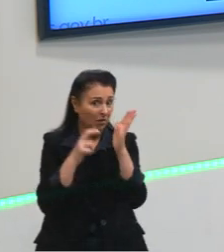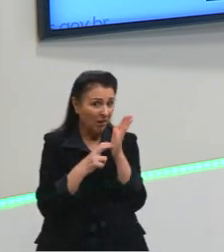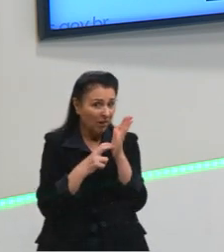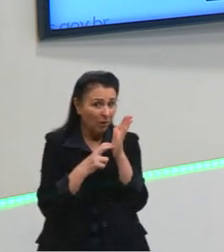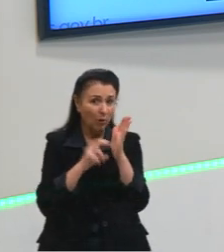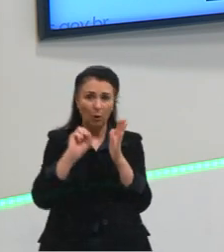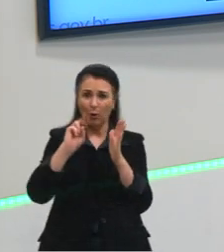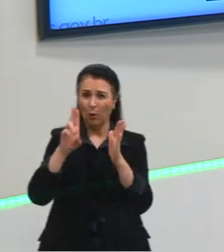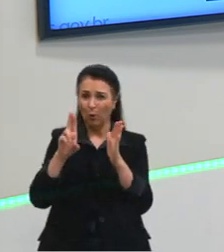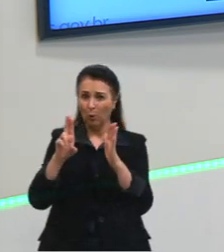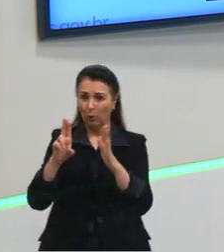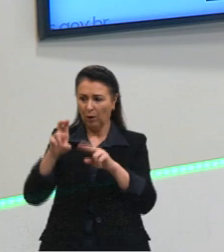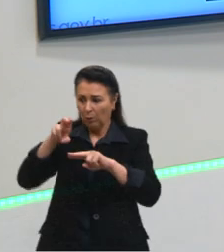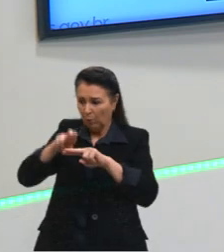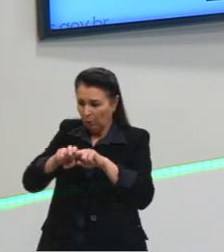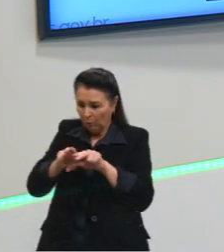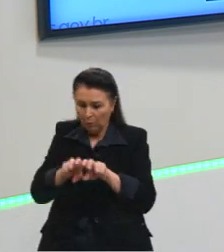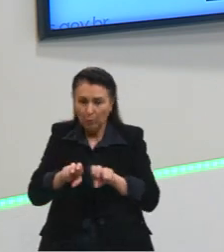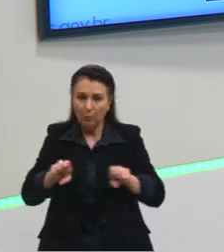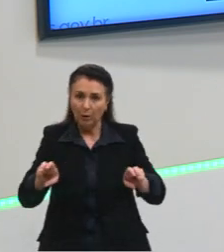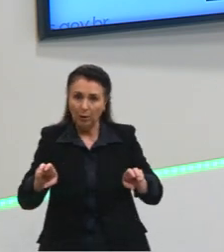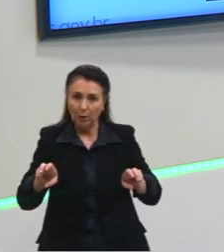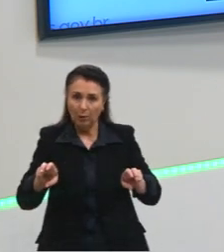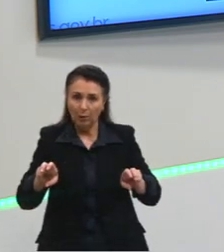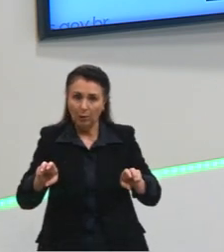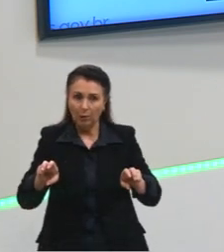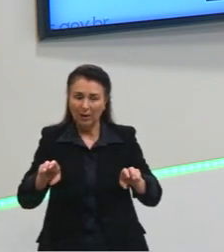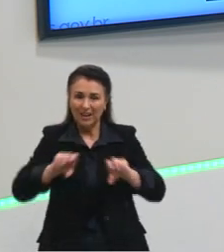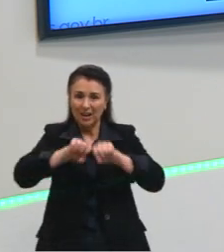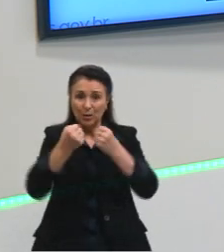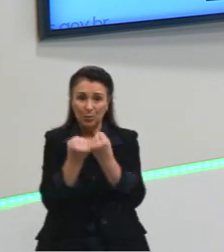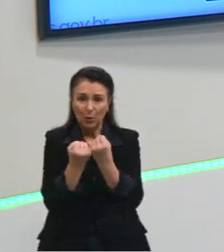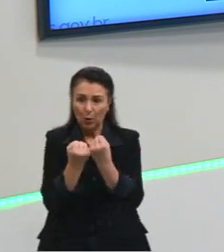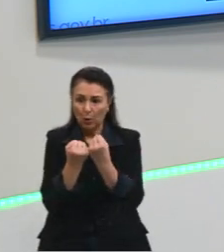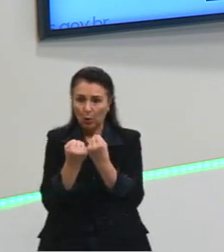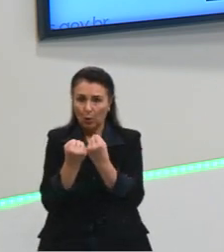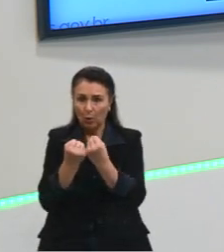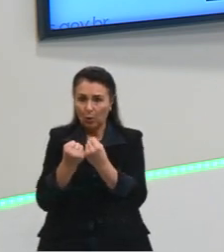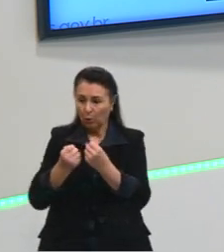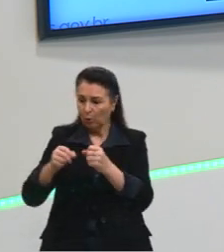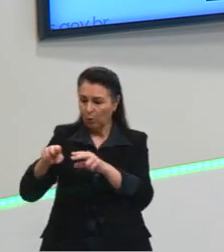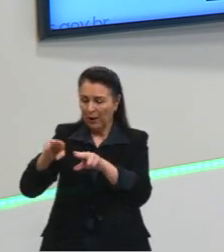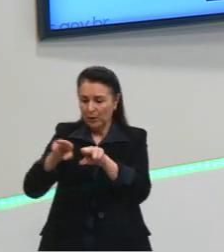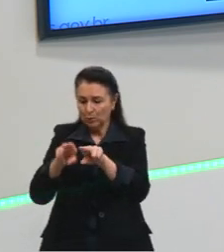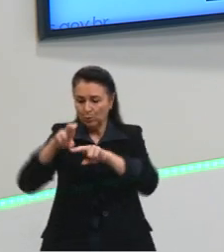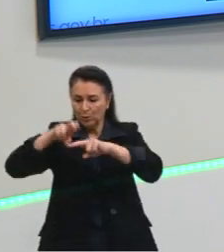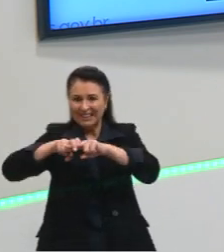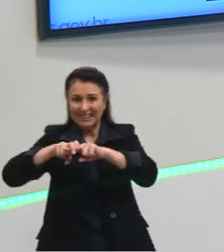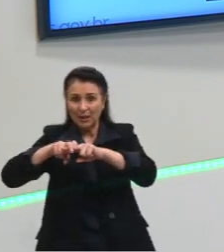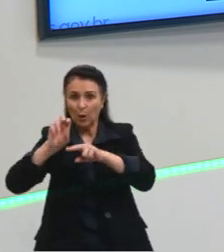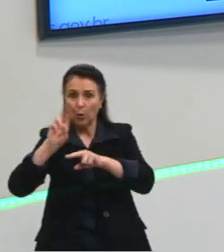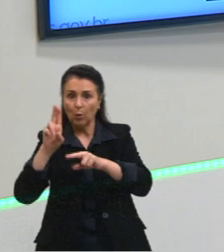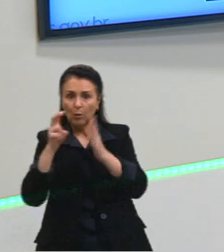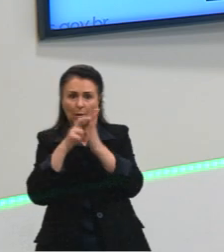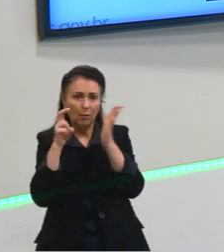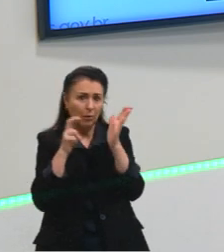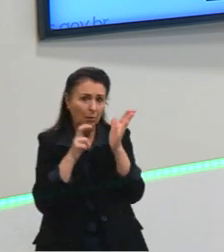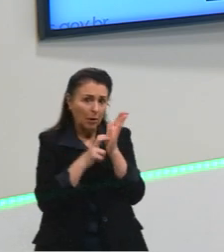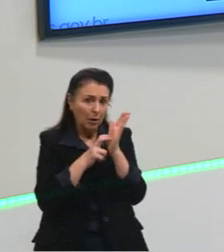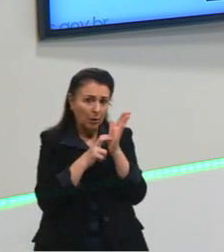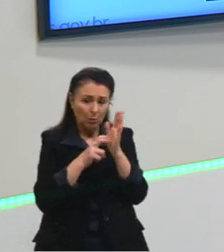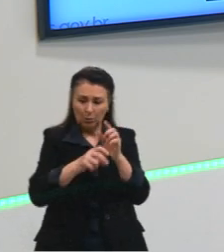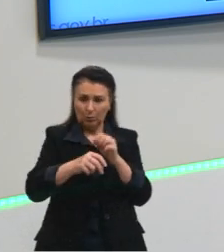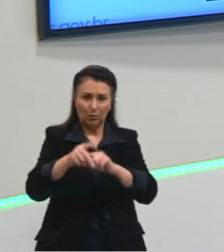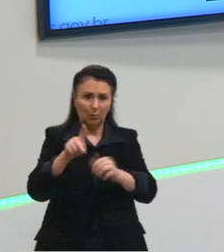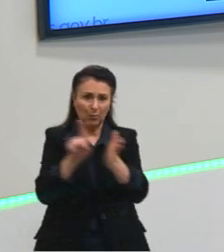ou ele quebrou o braço dele quando ele sentou no banco ou é um banco instituição que ele quebrou o braço Quando